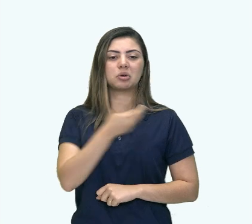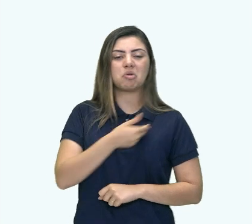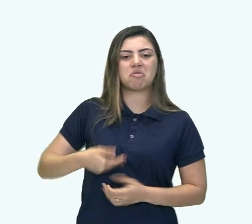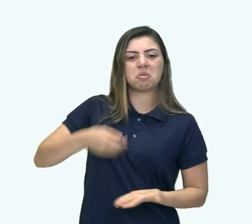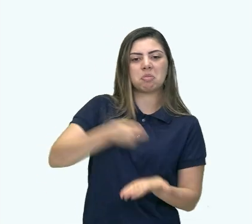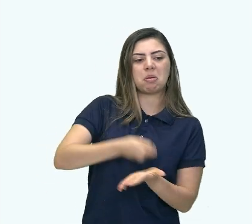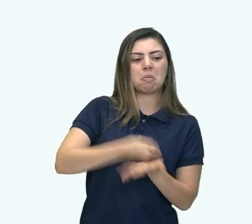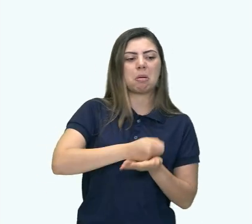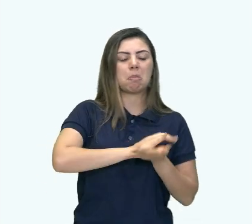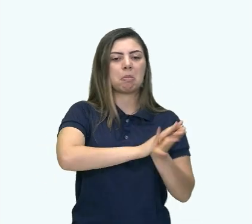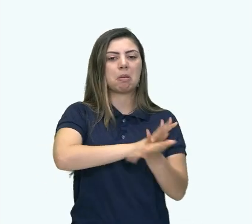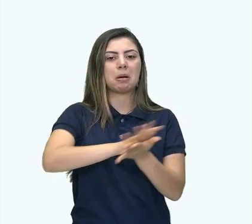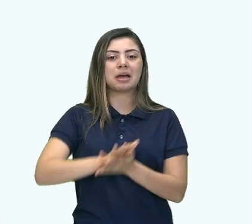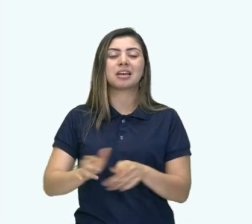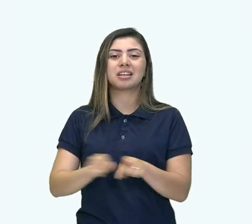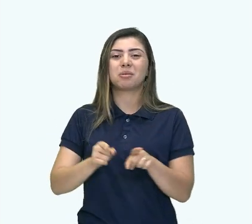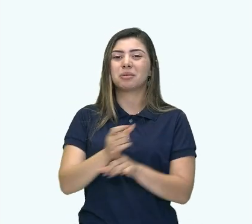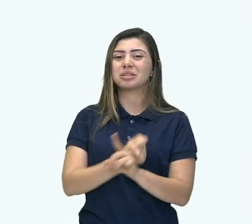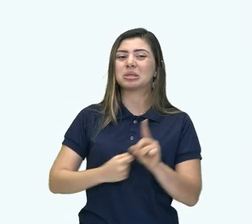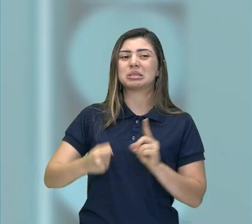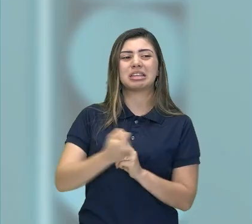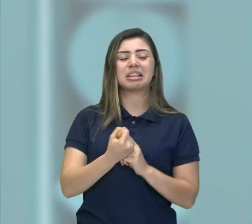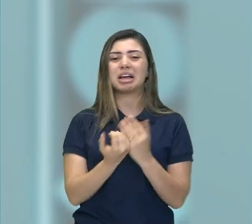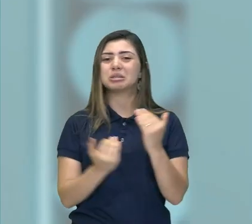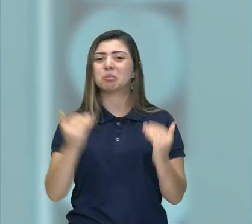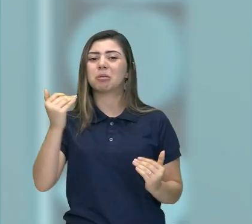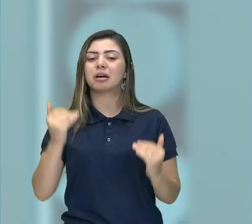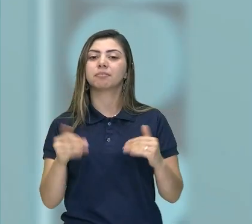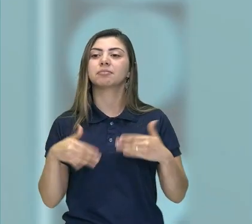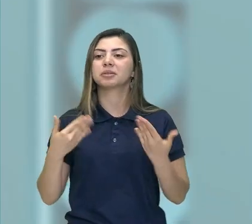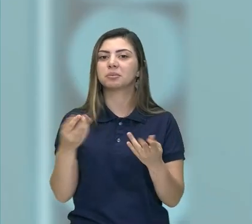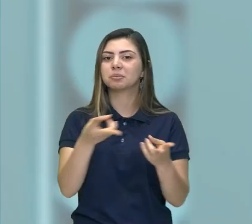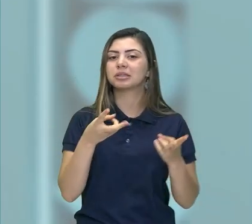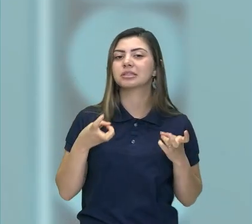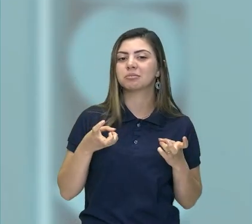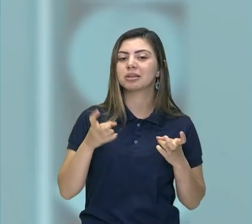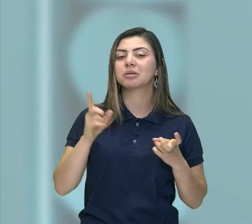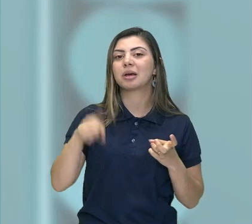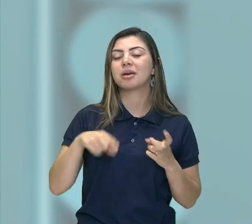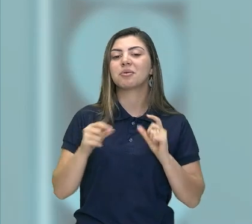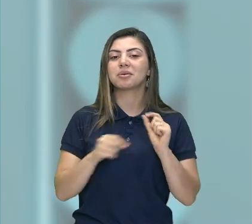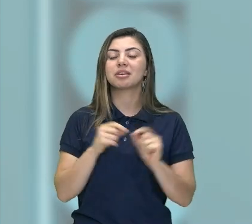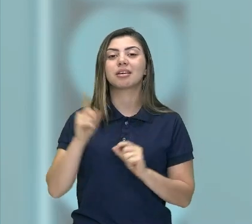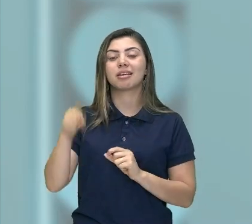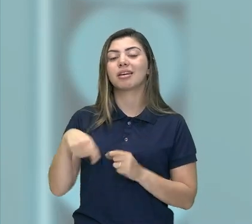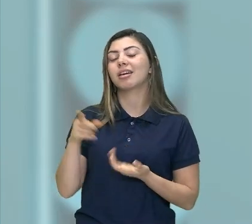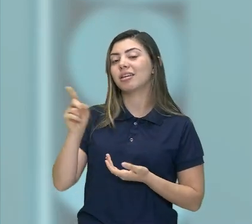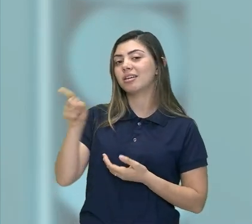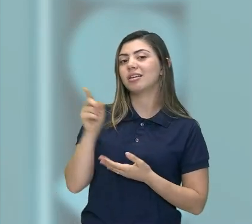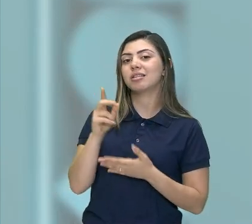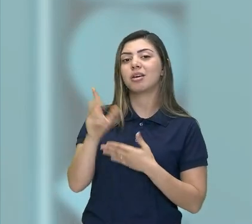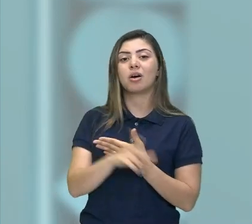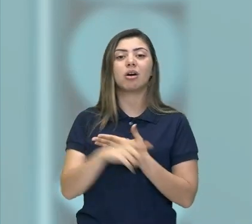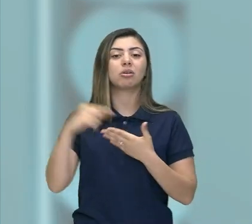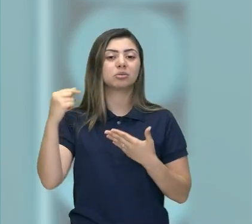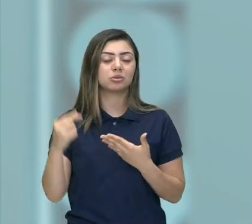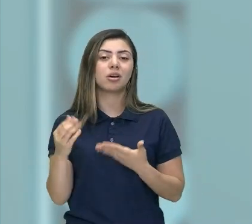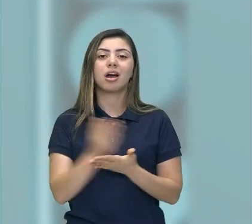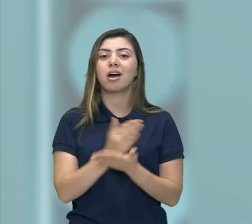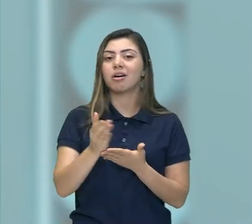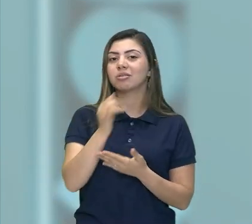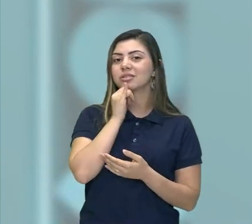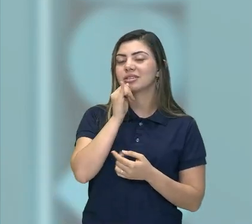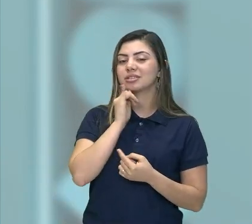a injustiça social. E para a gente entender um pouquinho da prosa do Rubem Fonseca, eu trouxe alguns exemplos para a gente